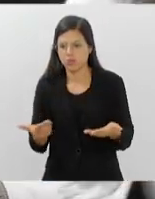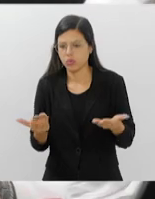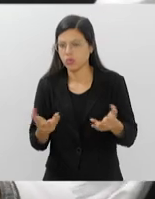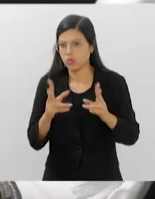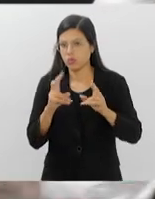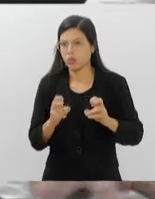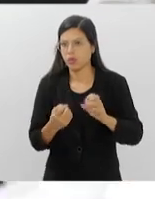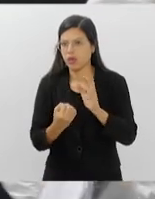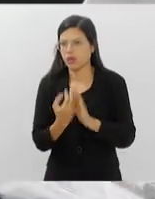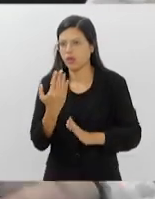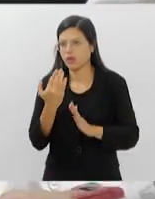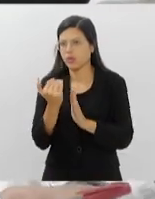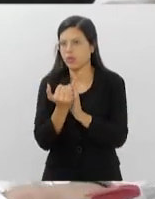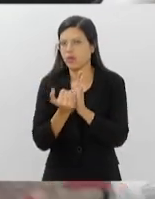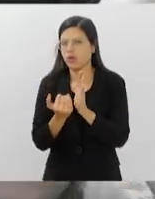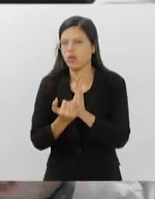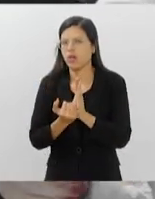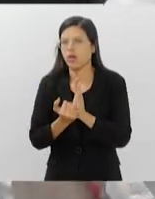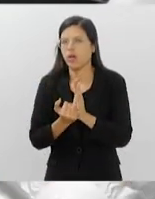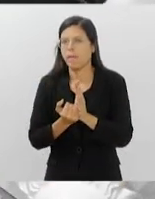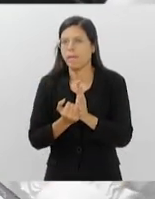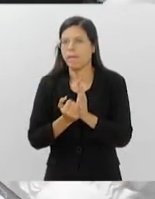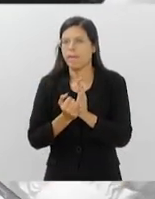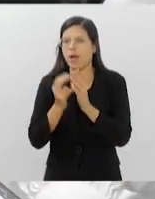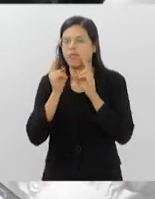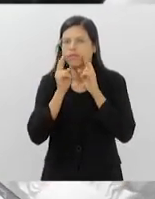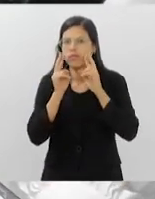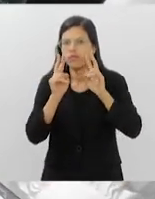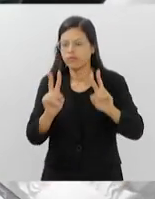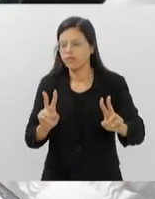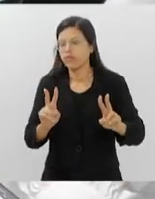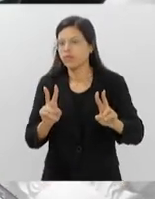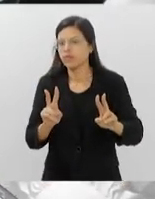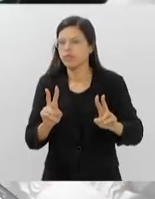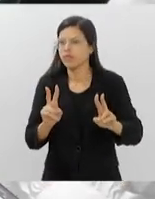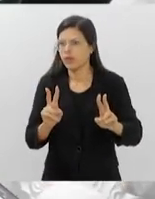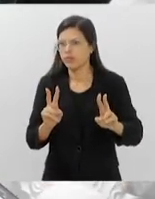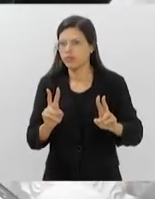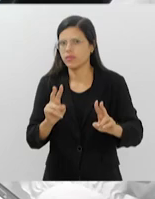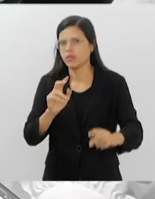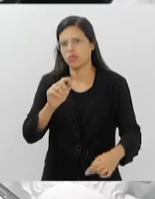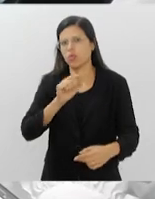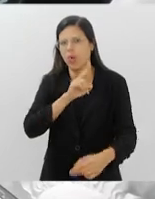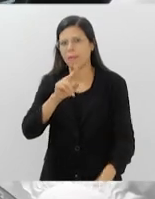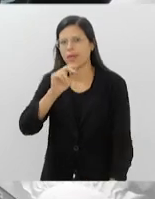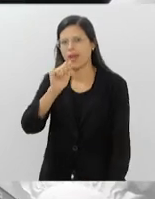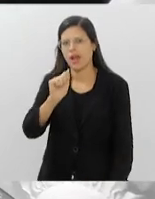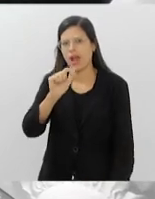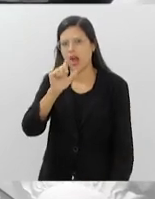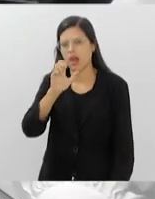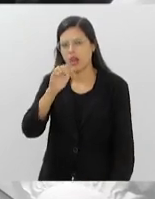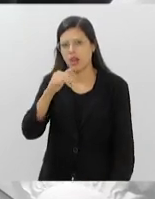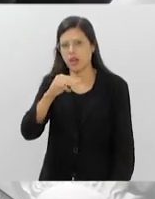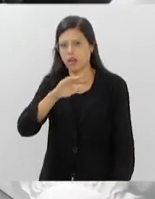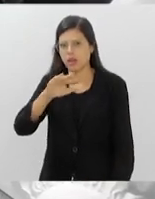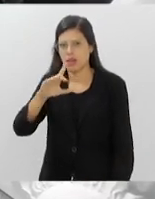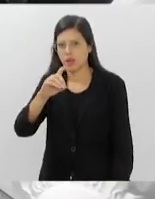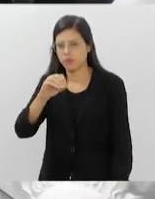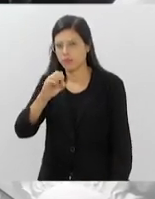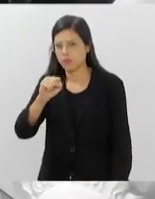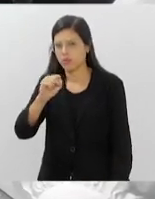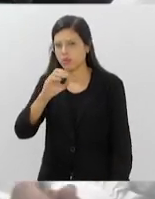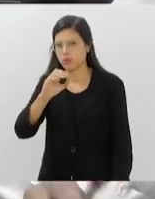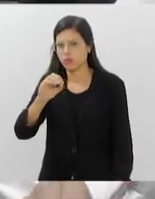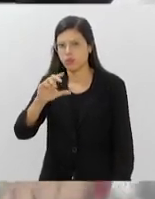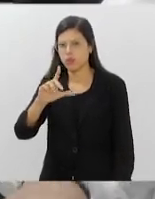do programa Além dos Olhos, que tem como objetivo de capacitar profissionais para identificar sinais de